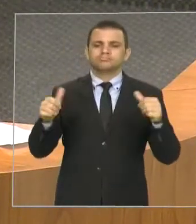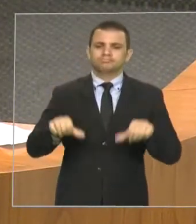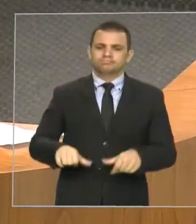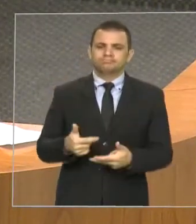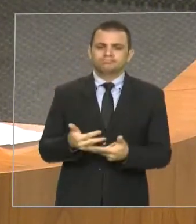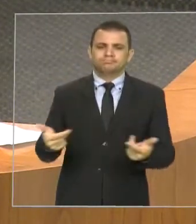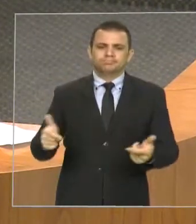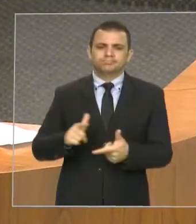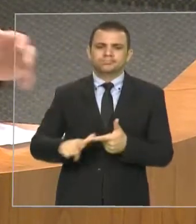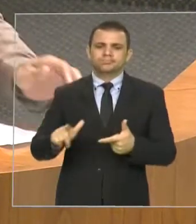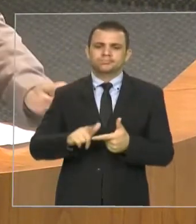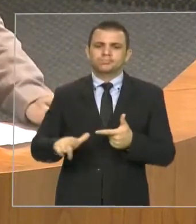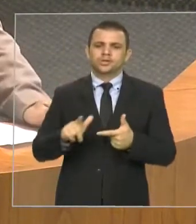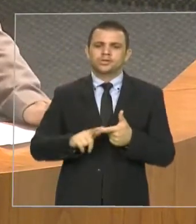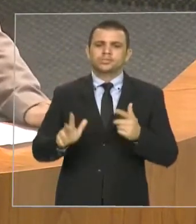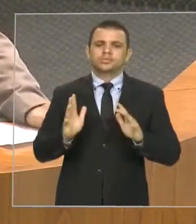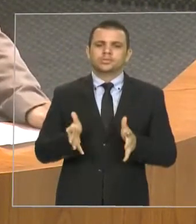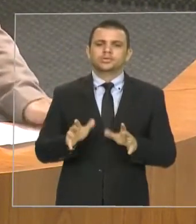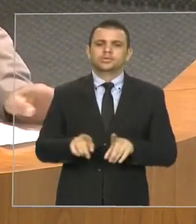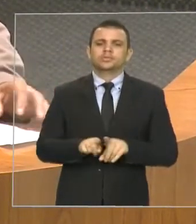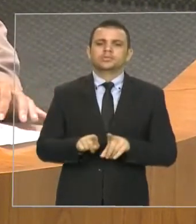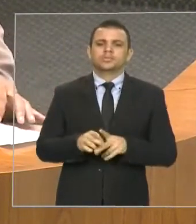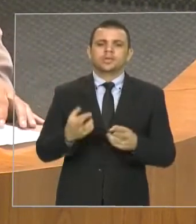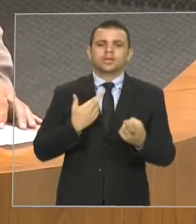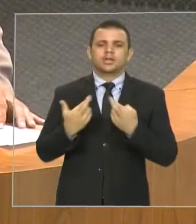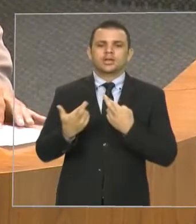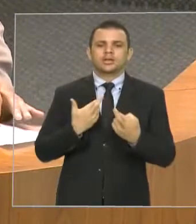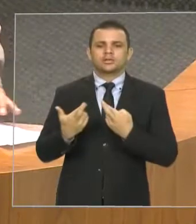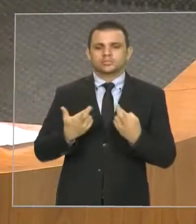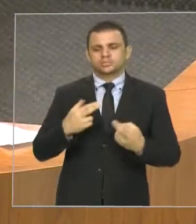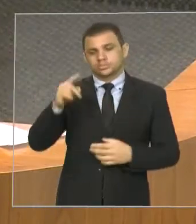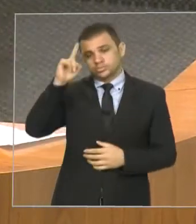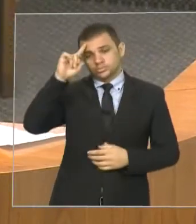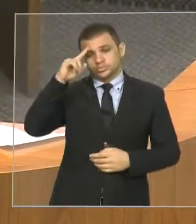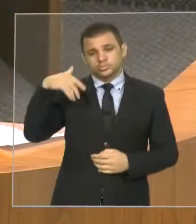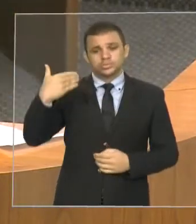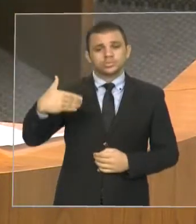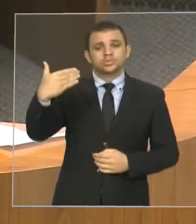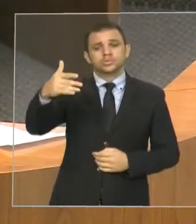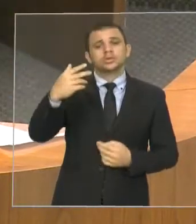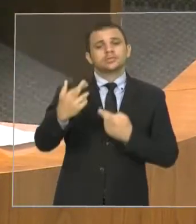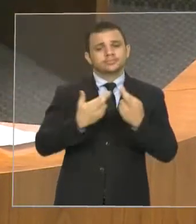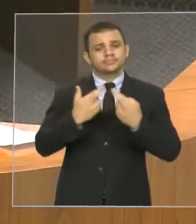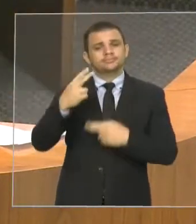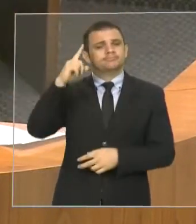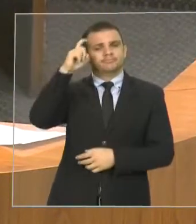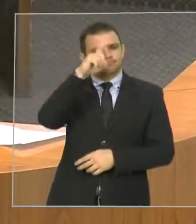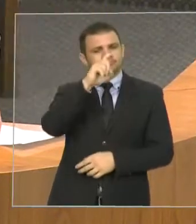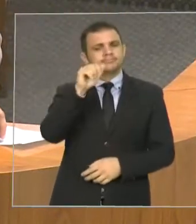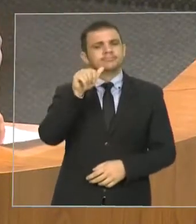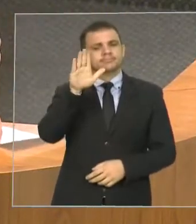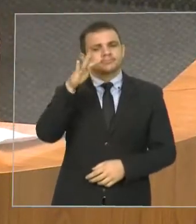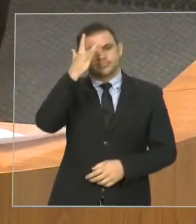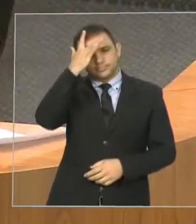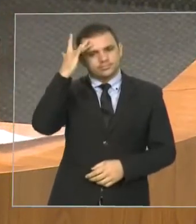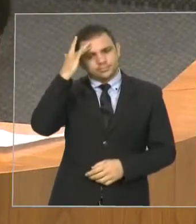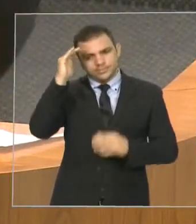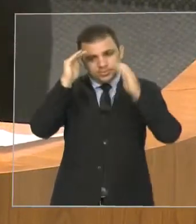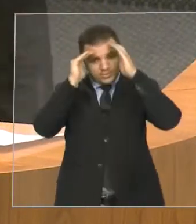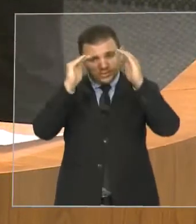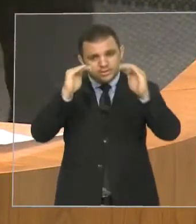em que as relações, a cada dia que passa, se tornam mais difíceis, as pessoas não se